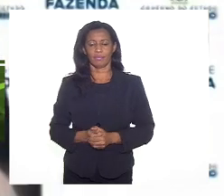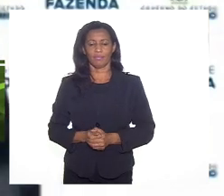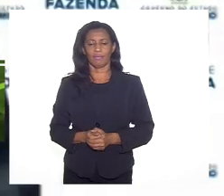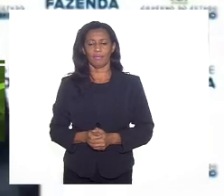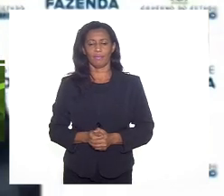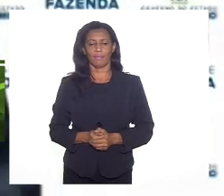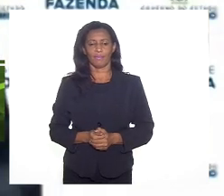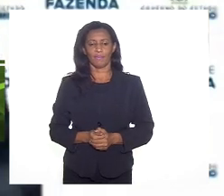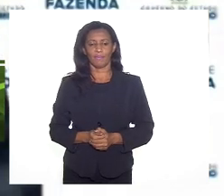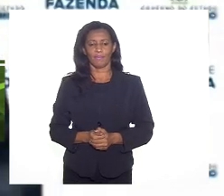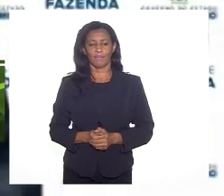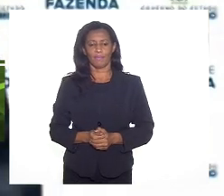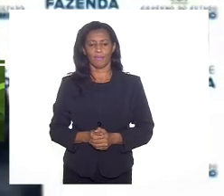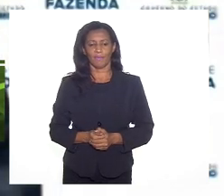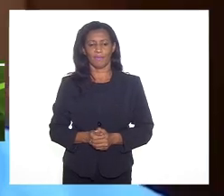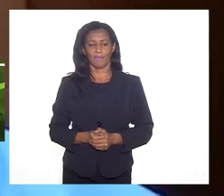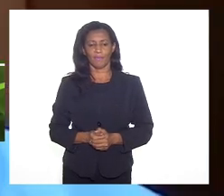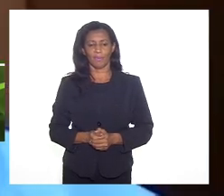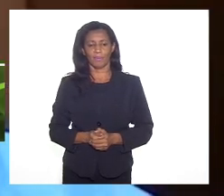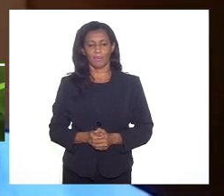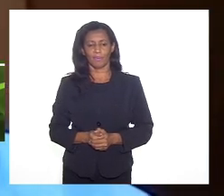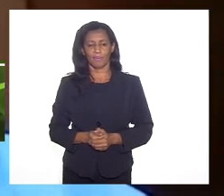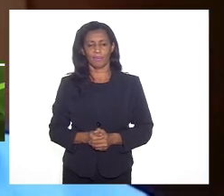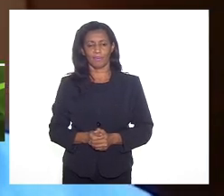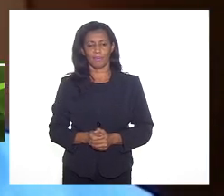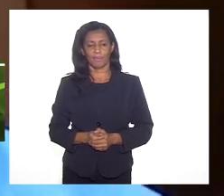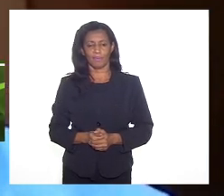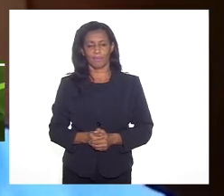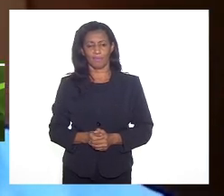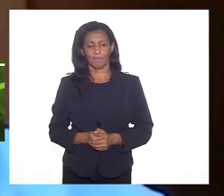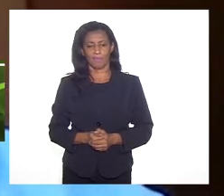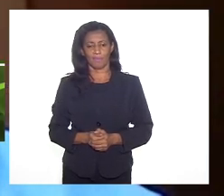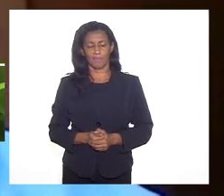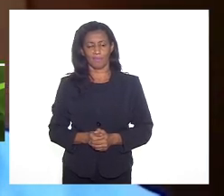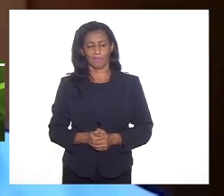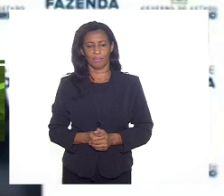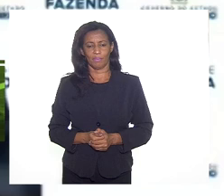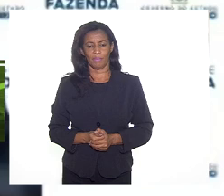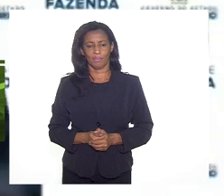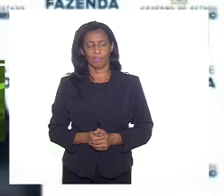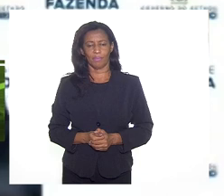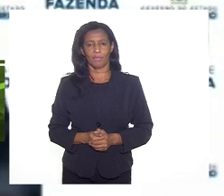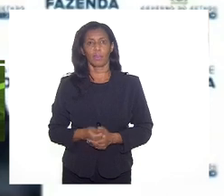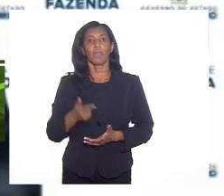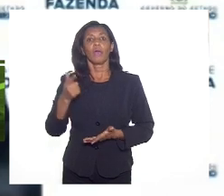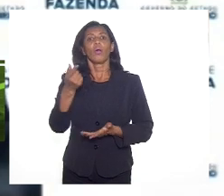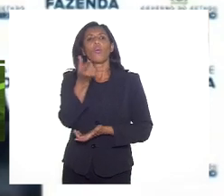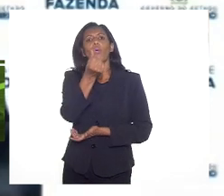dos critérios. Qual é o montante atual do gesto a pagar? 11 bi,